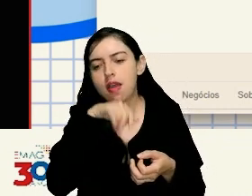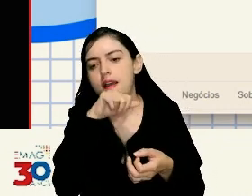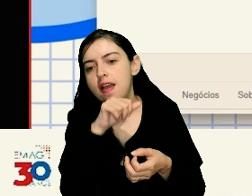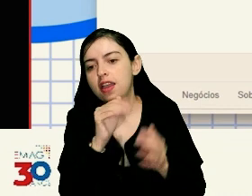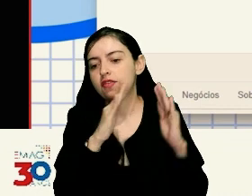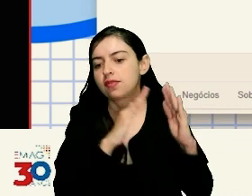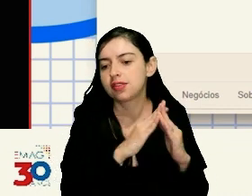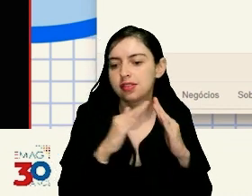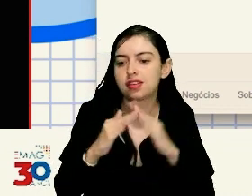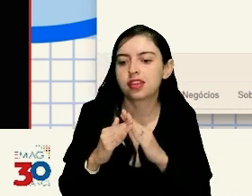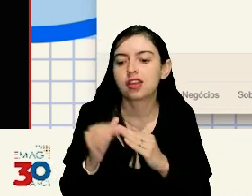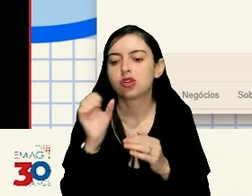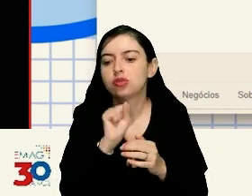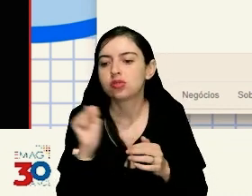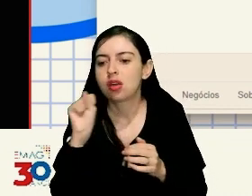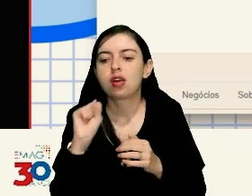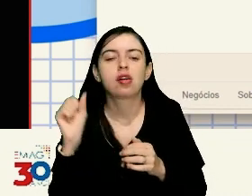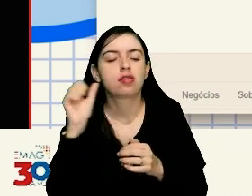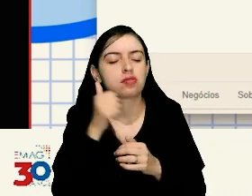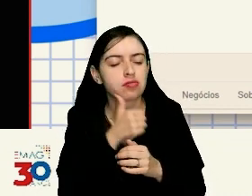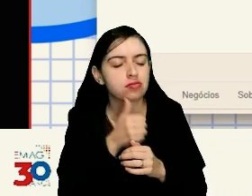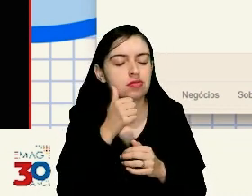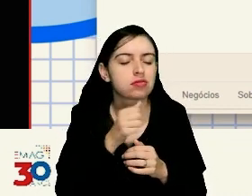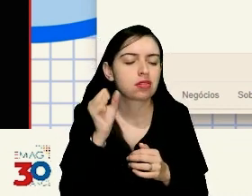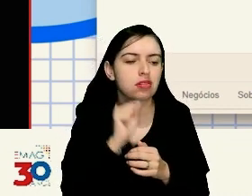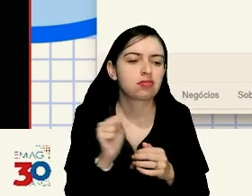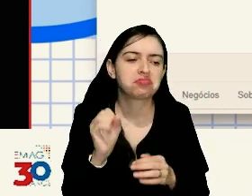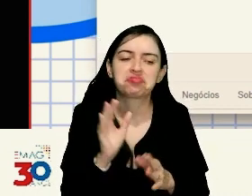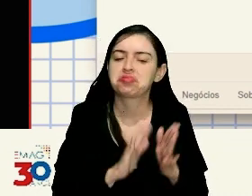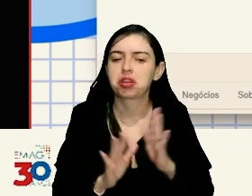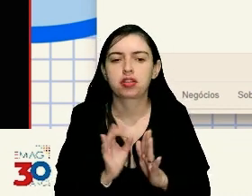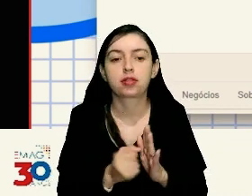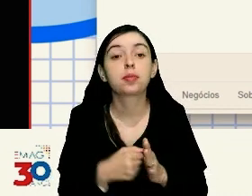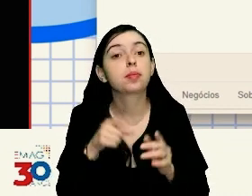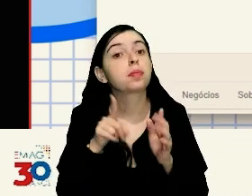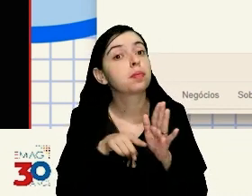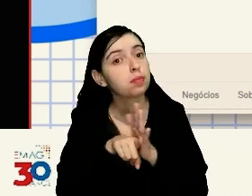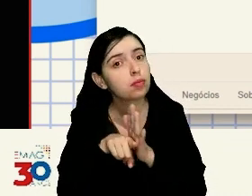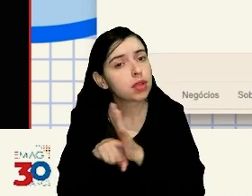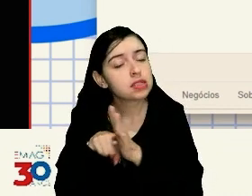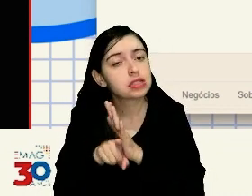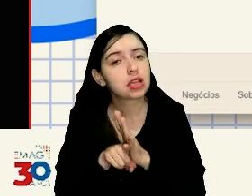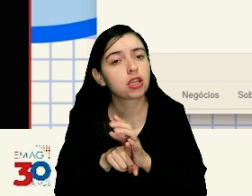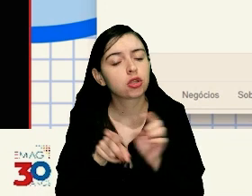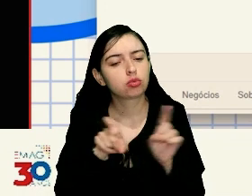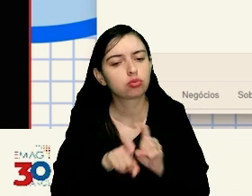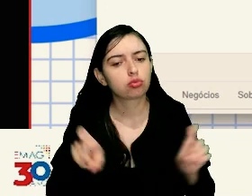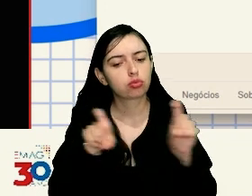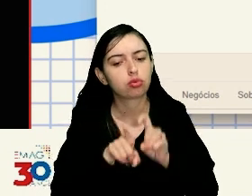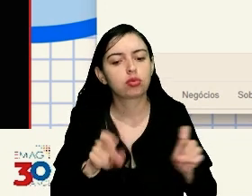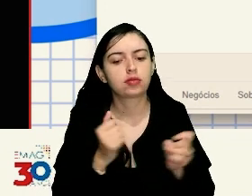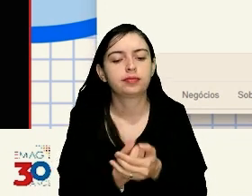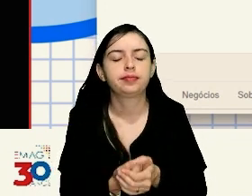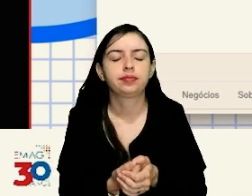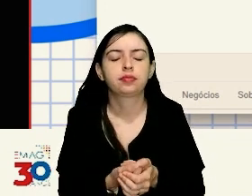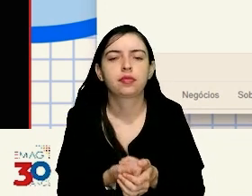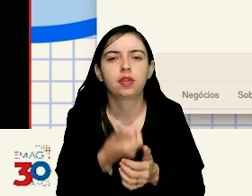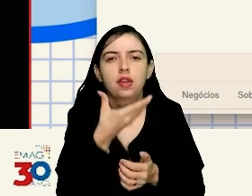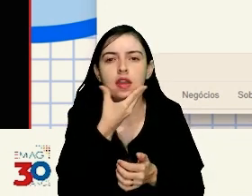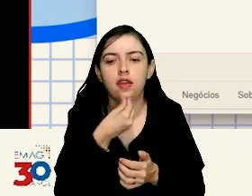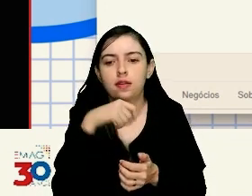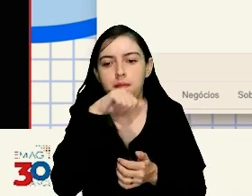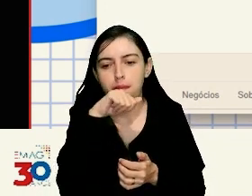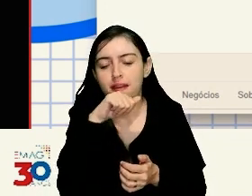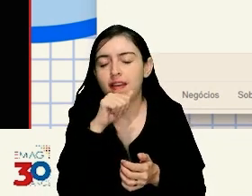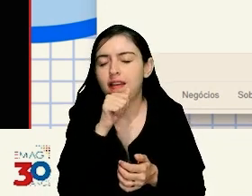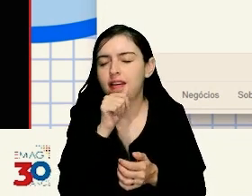todos os palpites possíveis e nenhum deles dá certo, eu apelei para o Google. Eu acho que os pais da minha geração, né, da geração Y e Millennial, eu acho que apela sempre